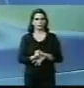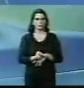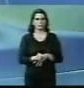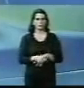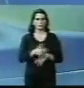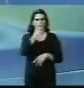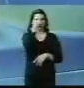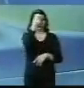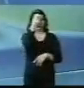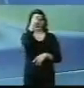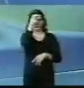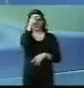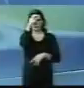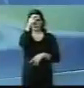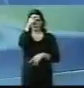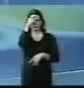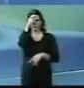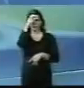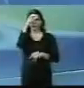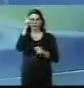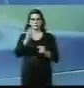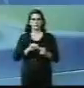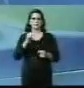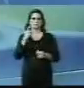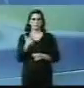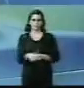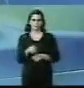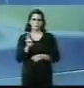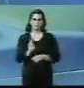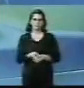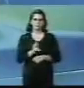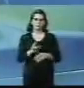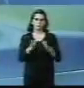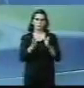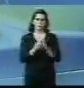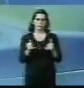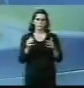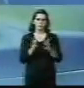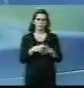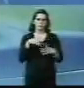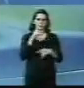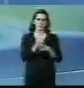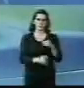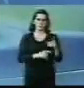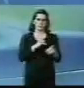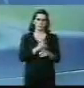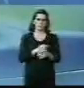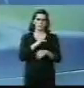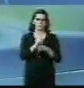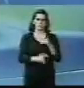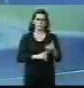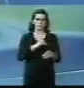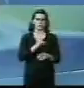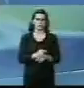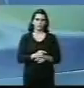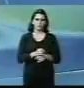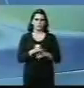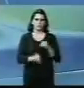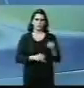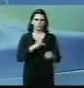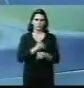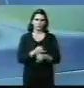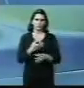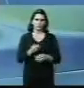servidor de cache, ele vai começar a fazer todo instante requisições para a internet. Seu link de internet vai continuar sendo muito